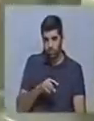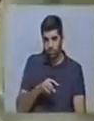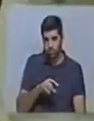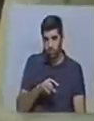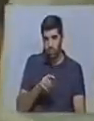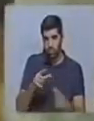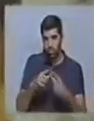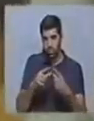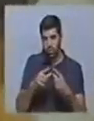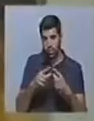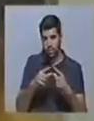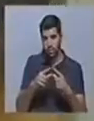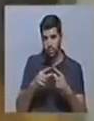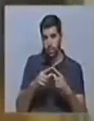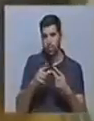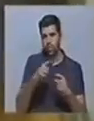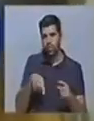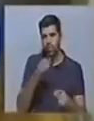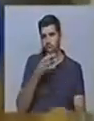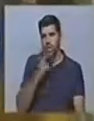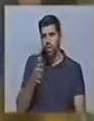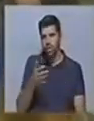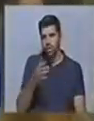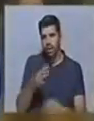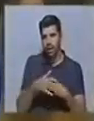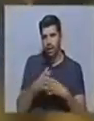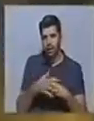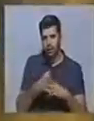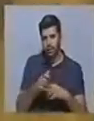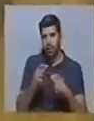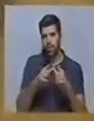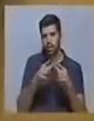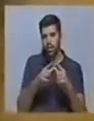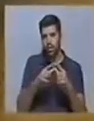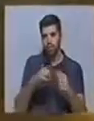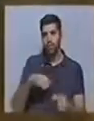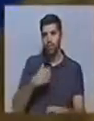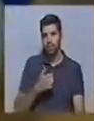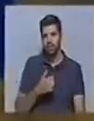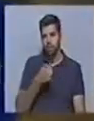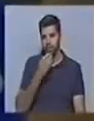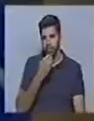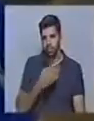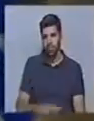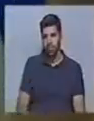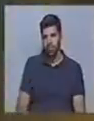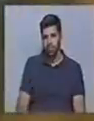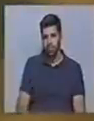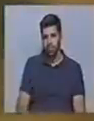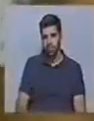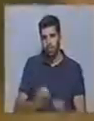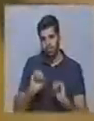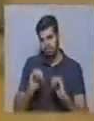um triângulo. E o círculo é de que cor? Laranja. E o triângulo? Verde. Muito bem. Em